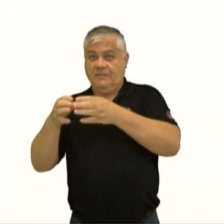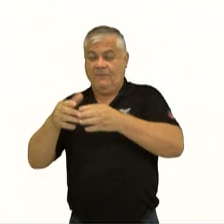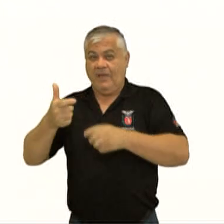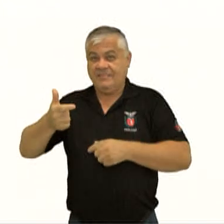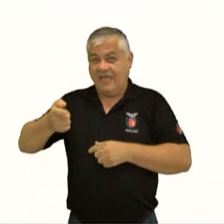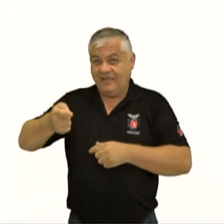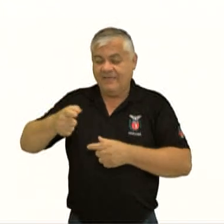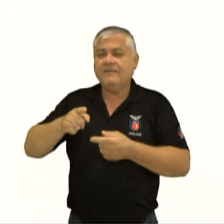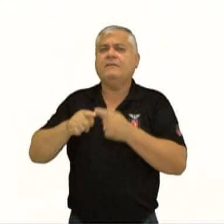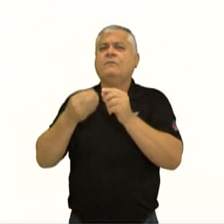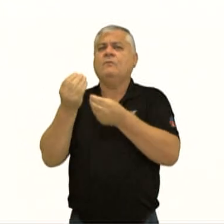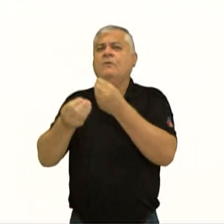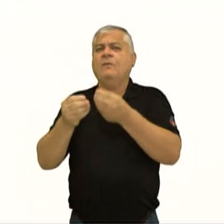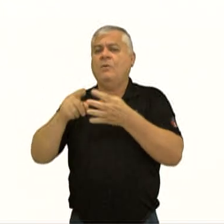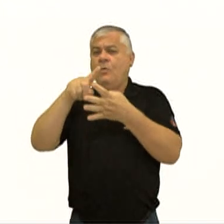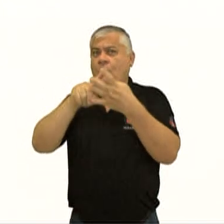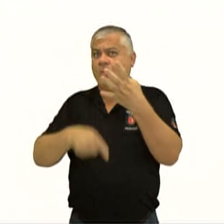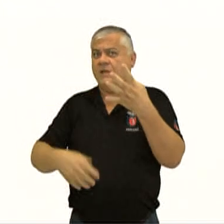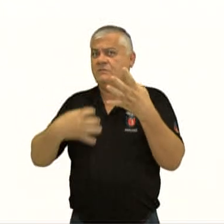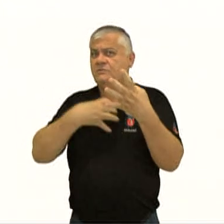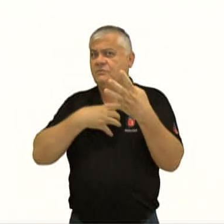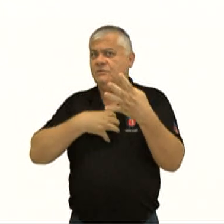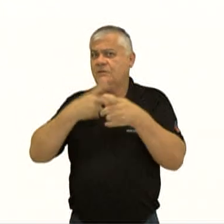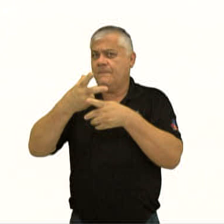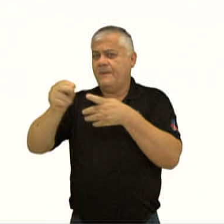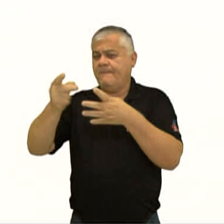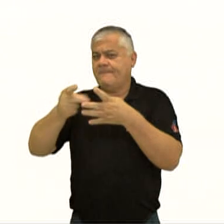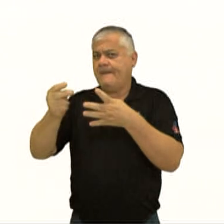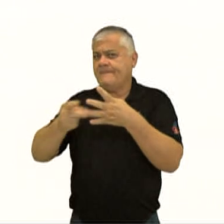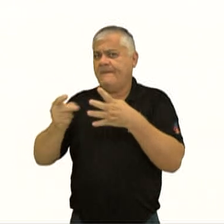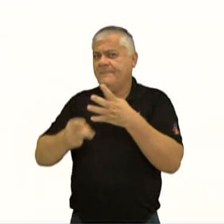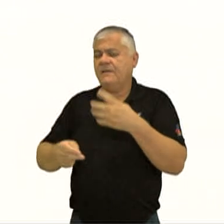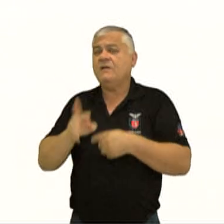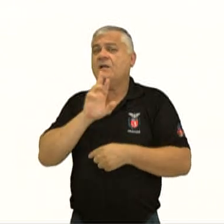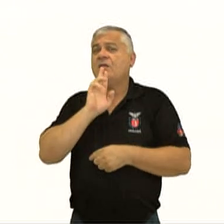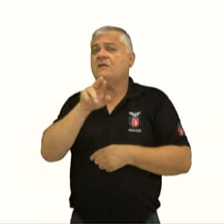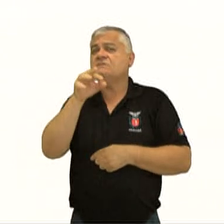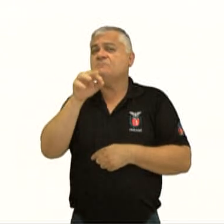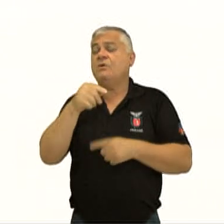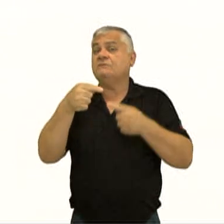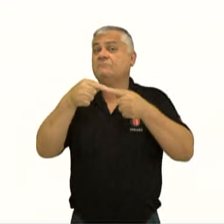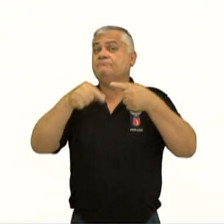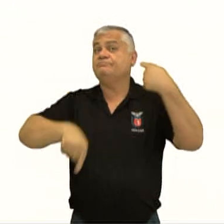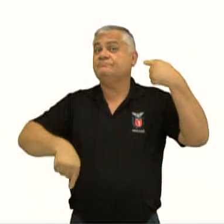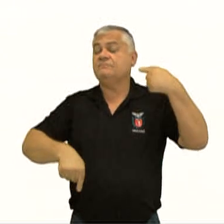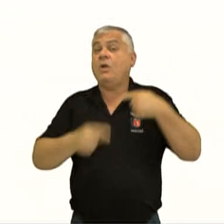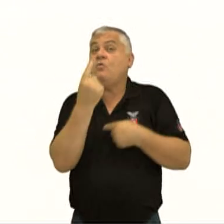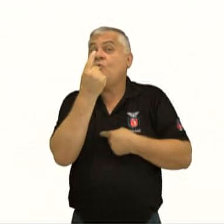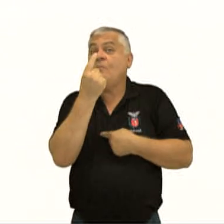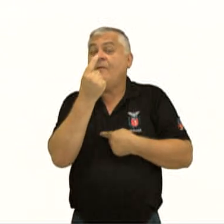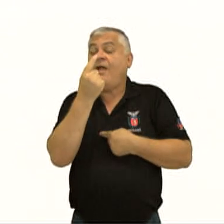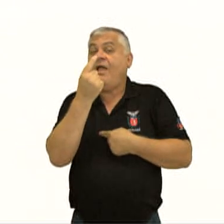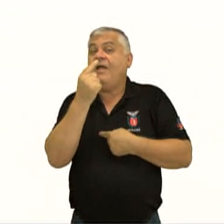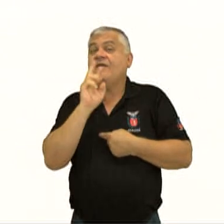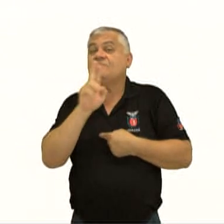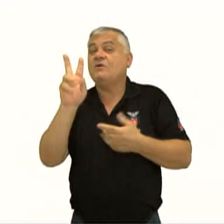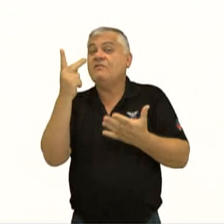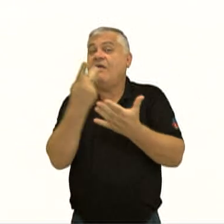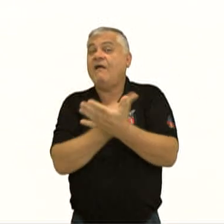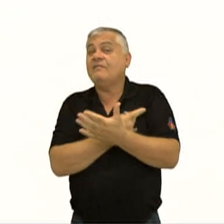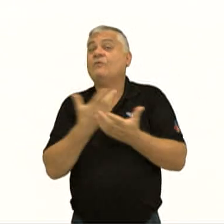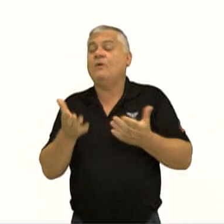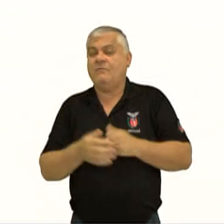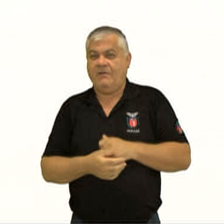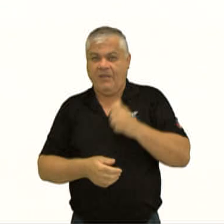há quatro formas de ser eliminada. Qual resposta abaixo não corresponde a uma forma de eliminação? Letra